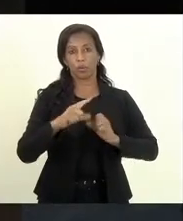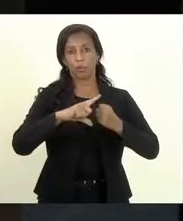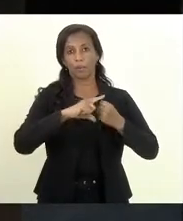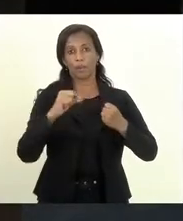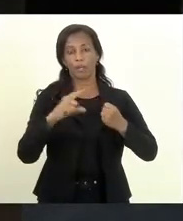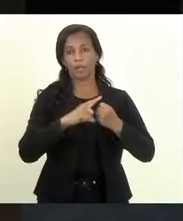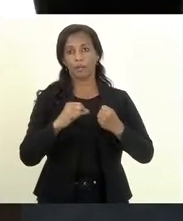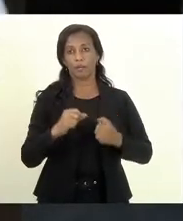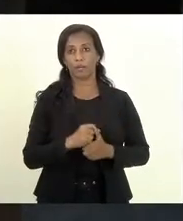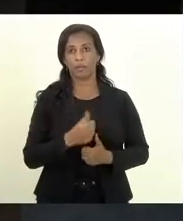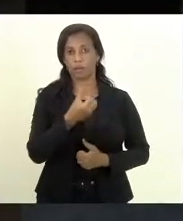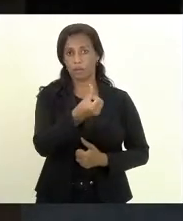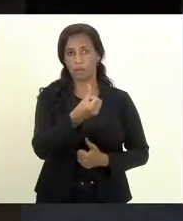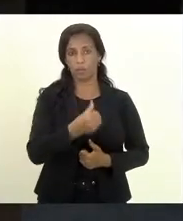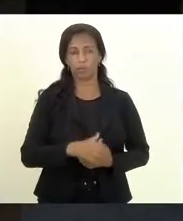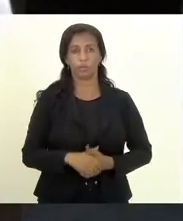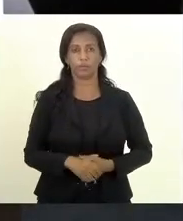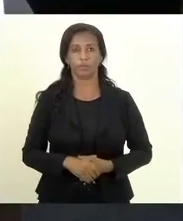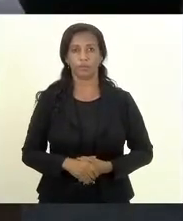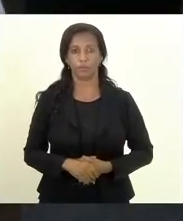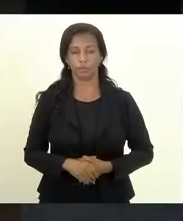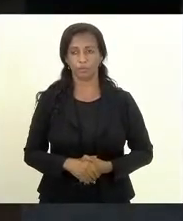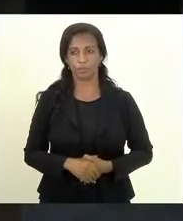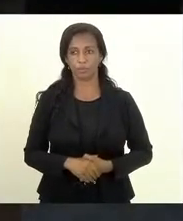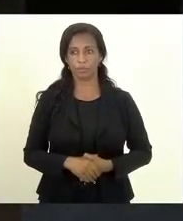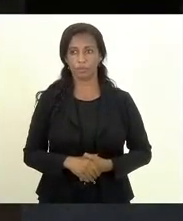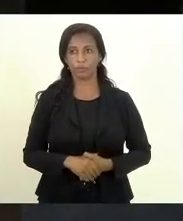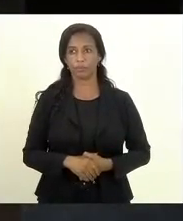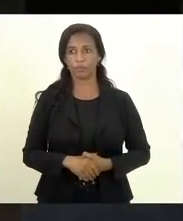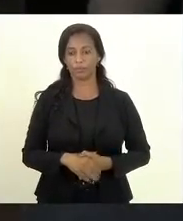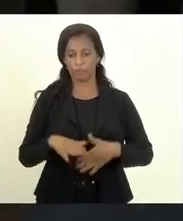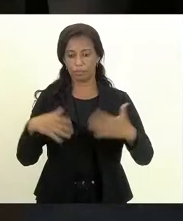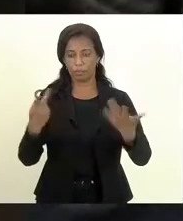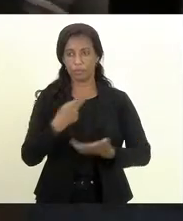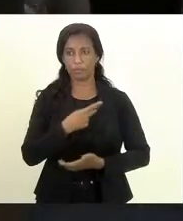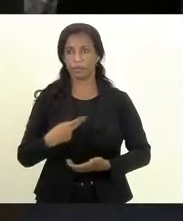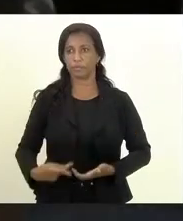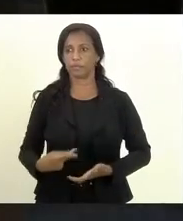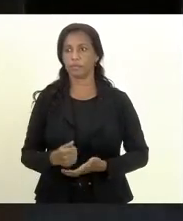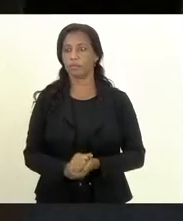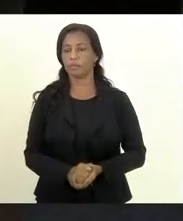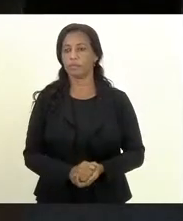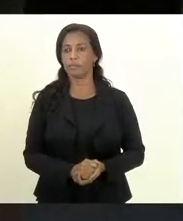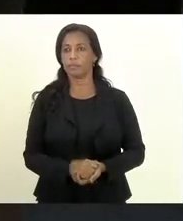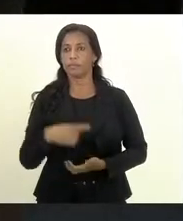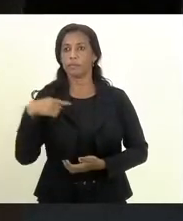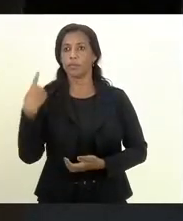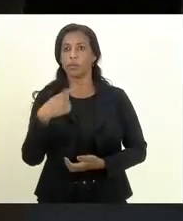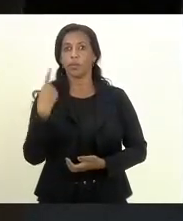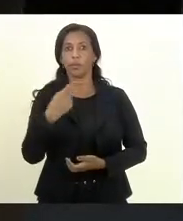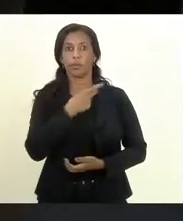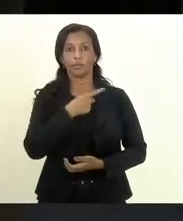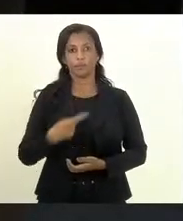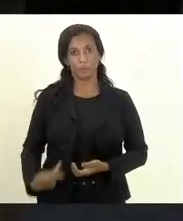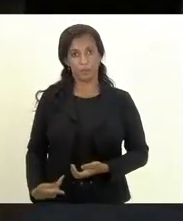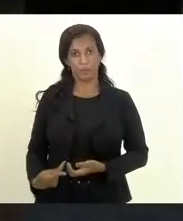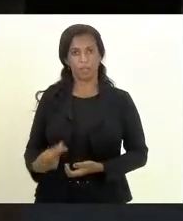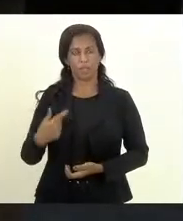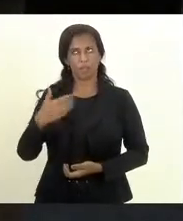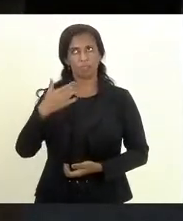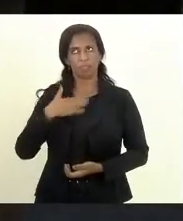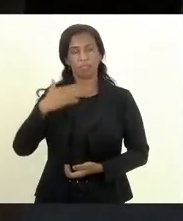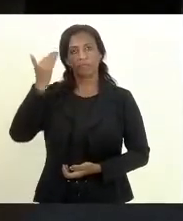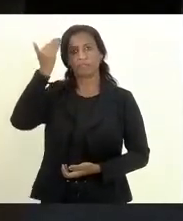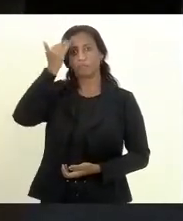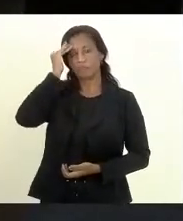parágrafo 6º. Senhor presidente, o nosso presidente, no meu